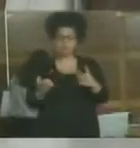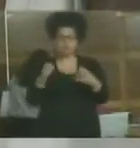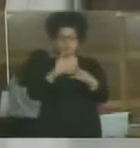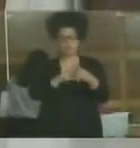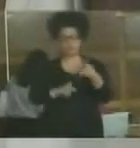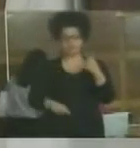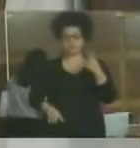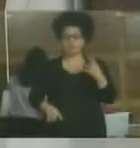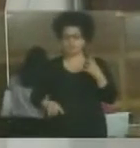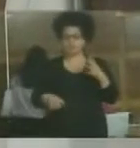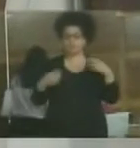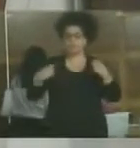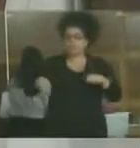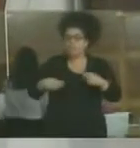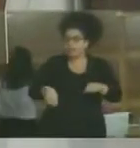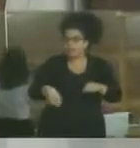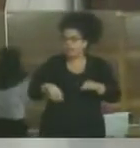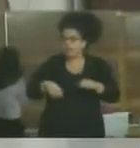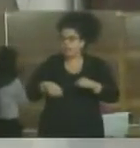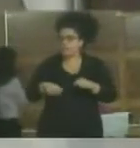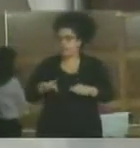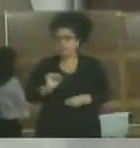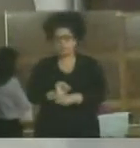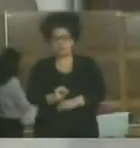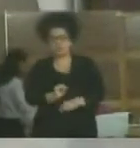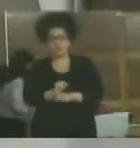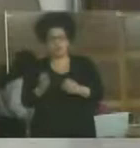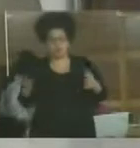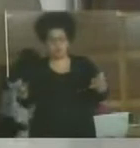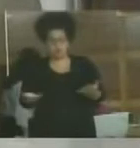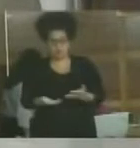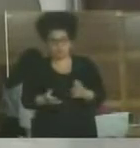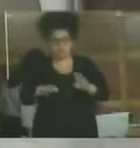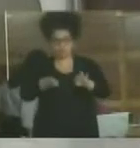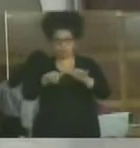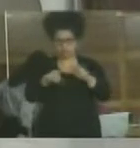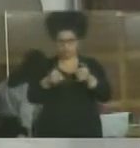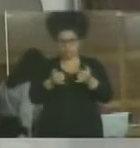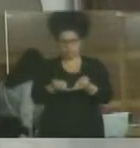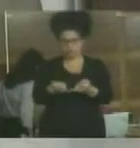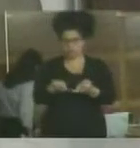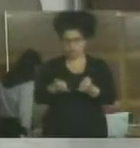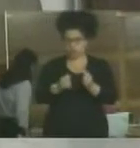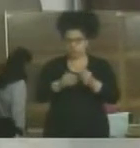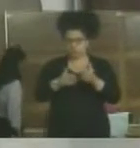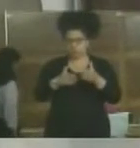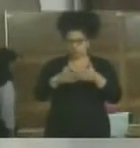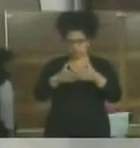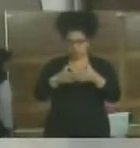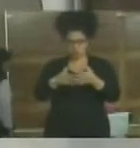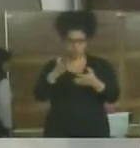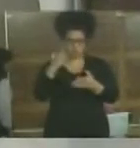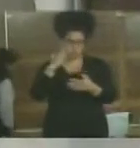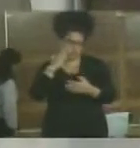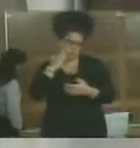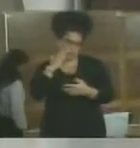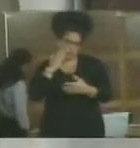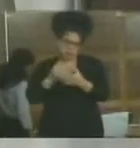desses empregos. É lógico que o Brasfel hoje, o estaleiro, né, o setor naval aberto em Angra dos Reis, gera